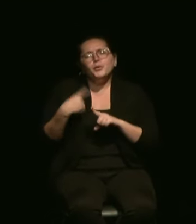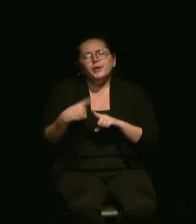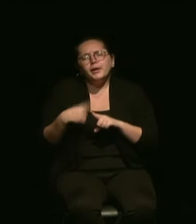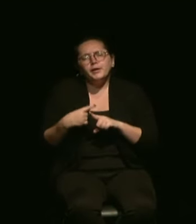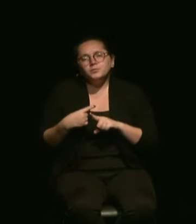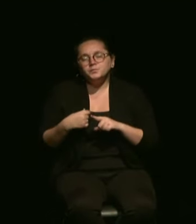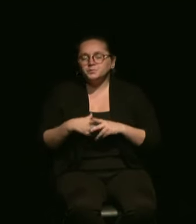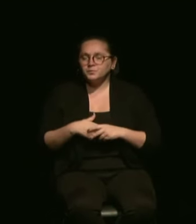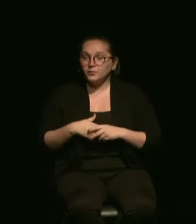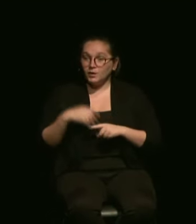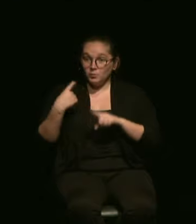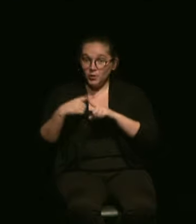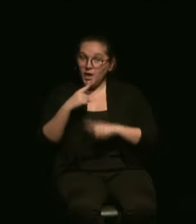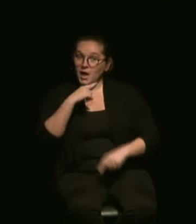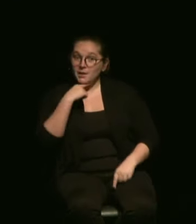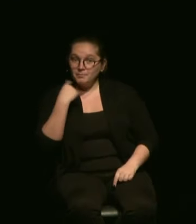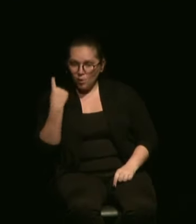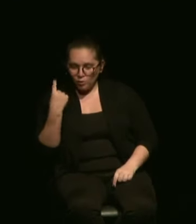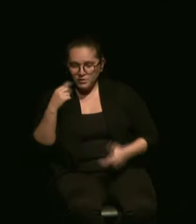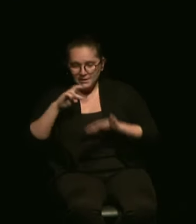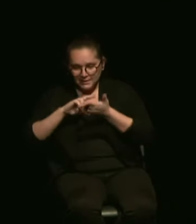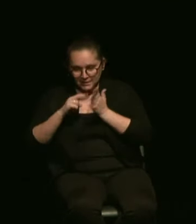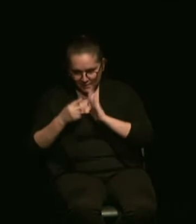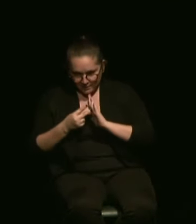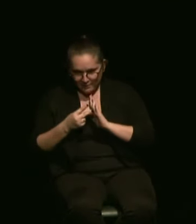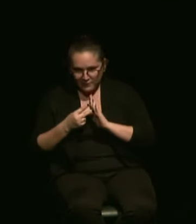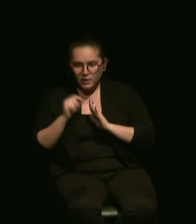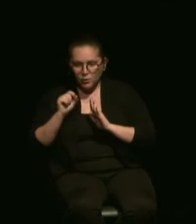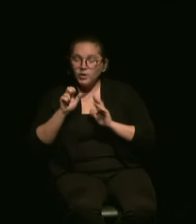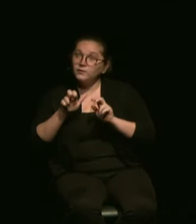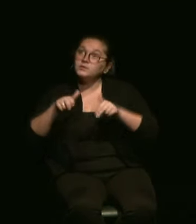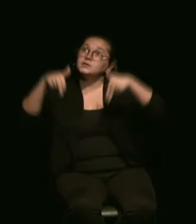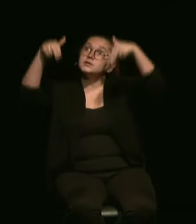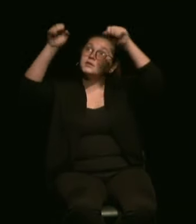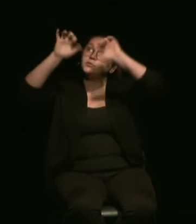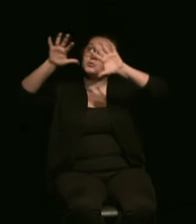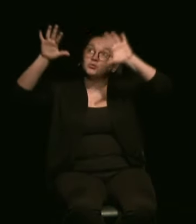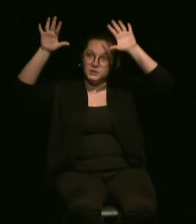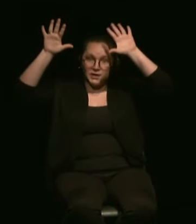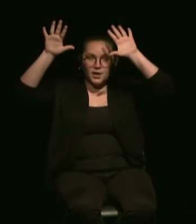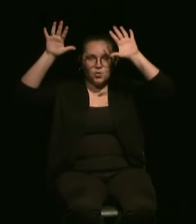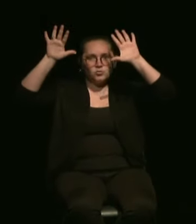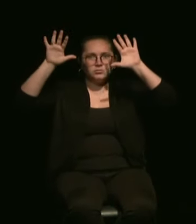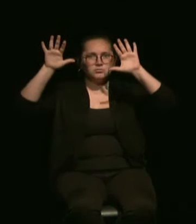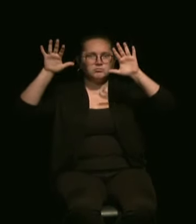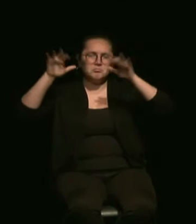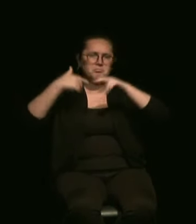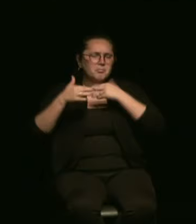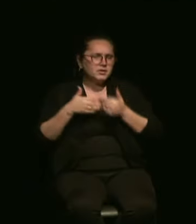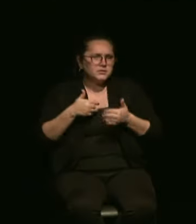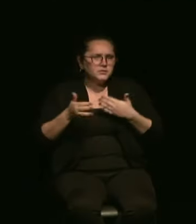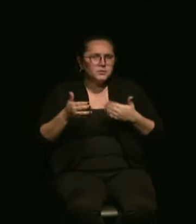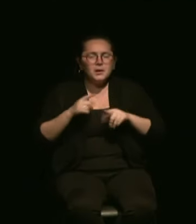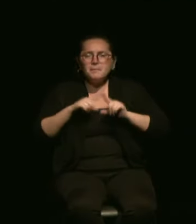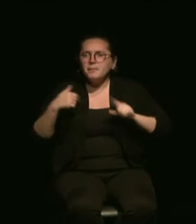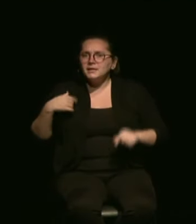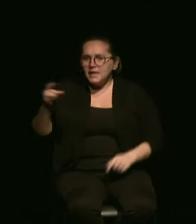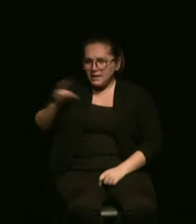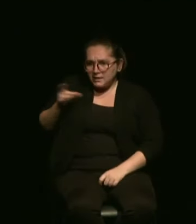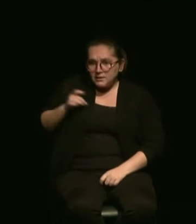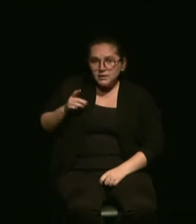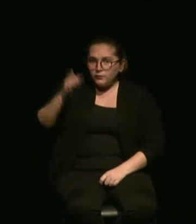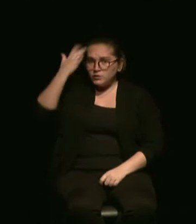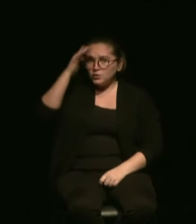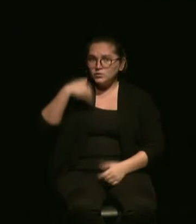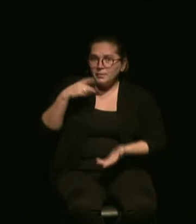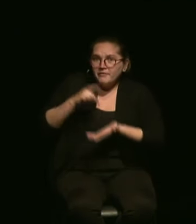morte significa, em algumas religiões, que você vai para o céu, você pode ir para várias outras coisas. Mas é medonho porque você não sabe se é